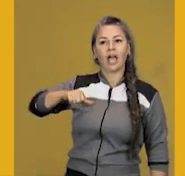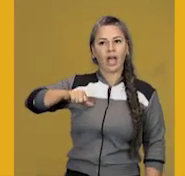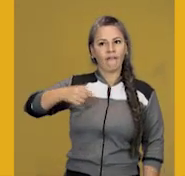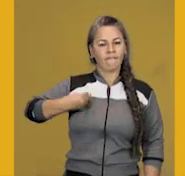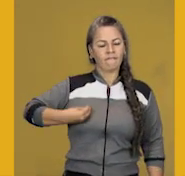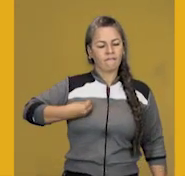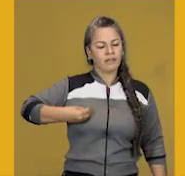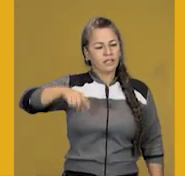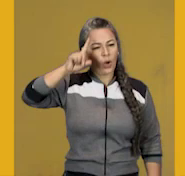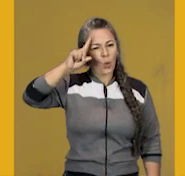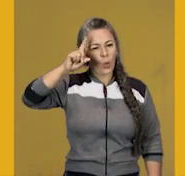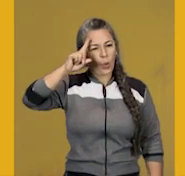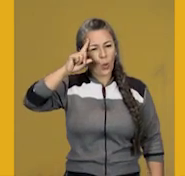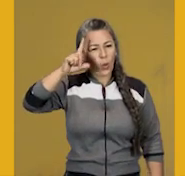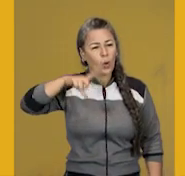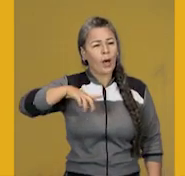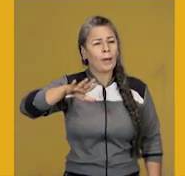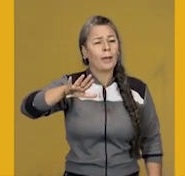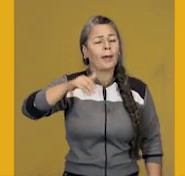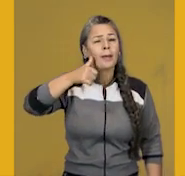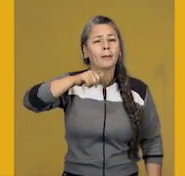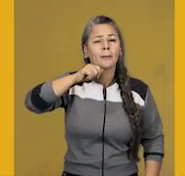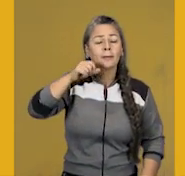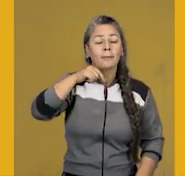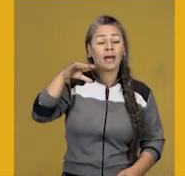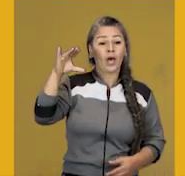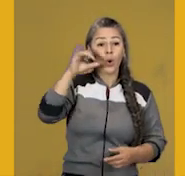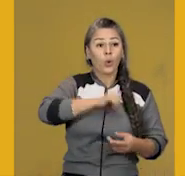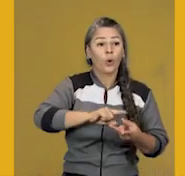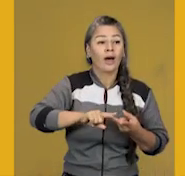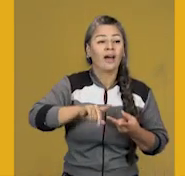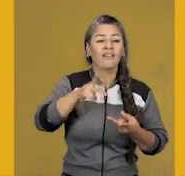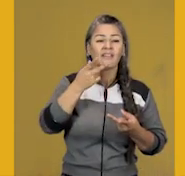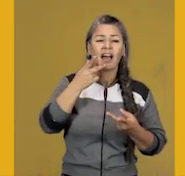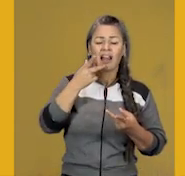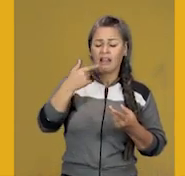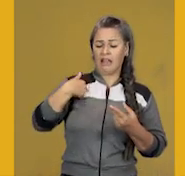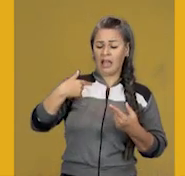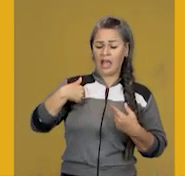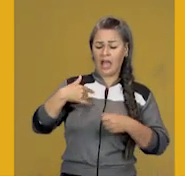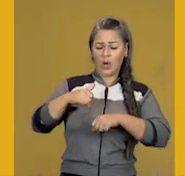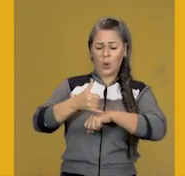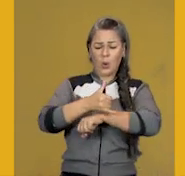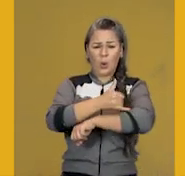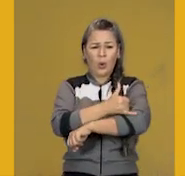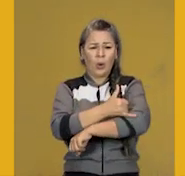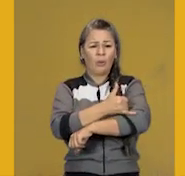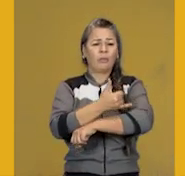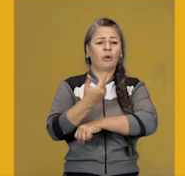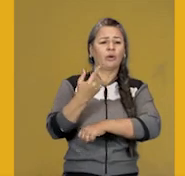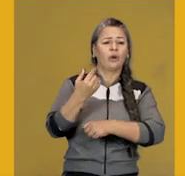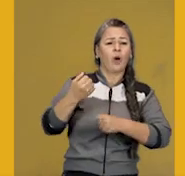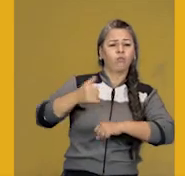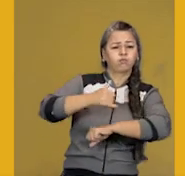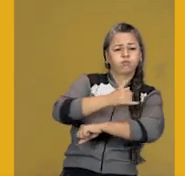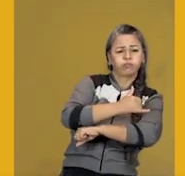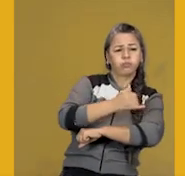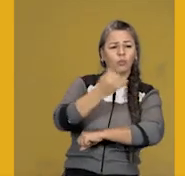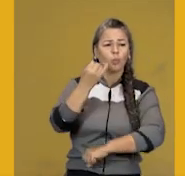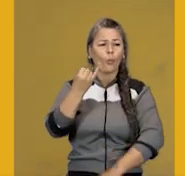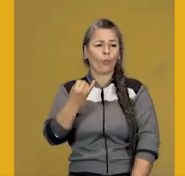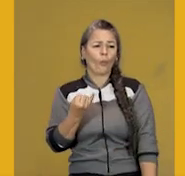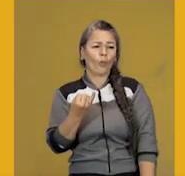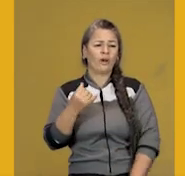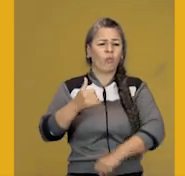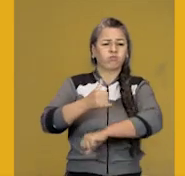defina efeito sanfona, se acha esquisitona. E na última estrofe, diz que tá gelatina e malha pegadona,